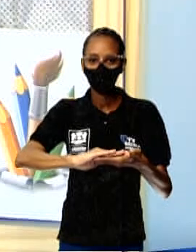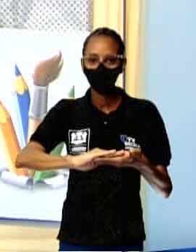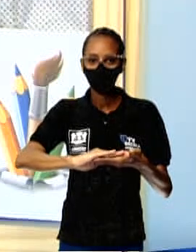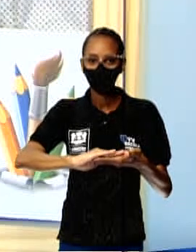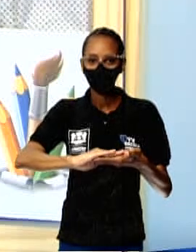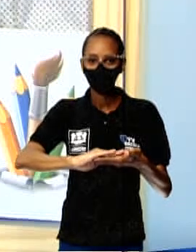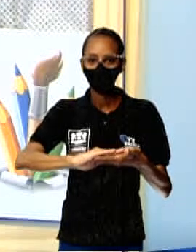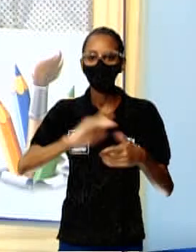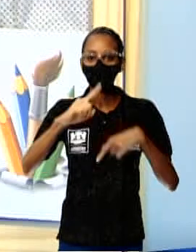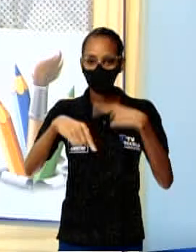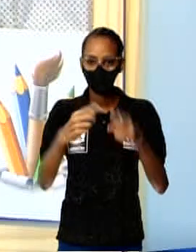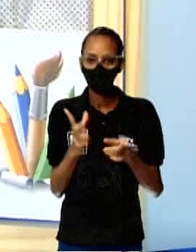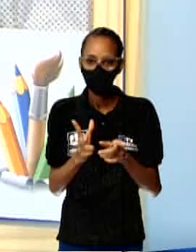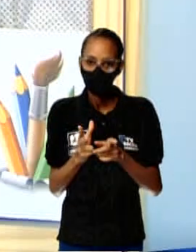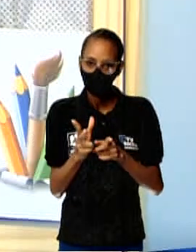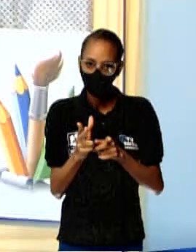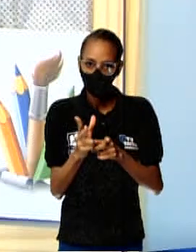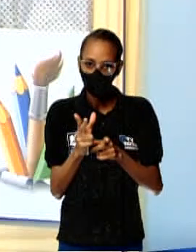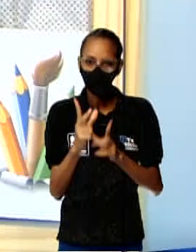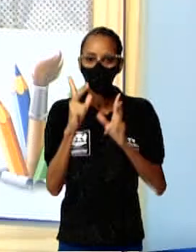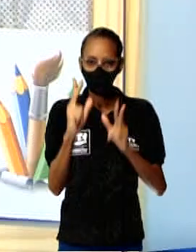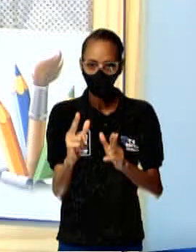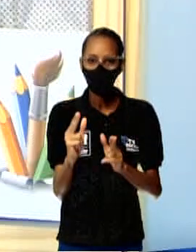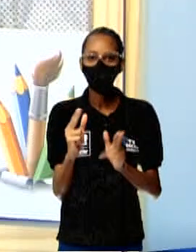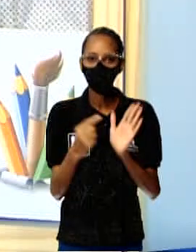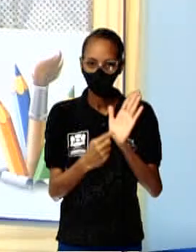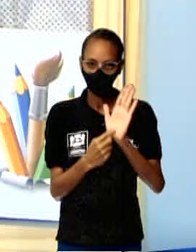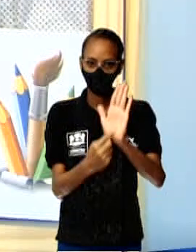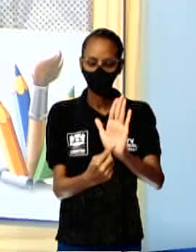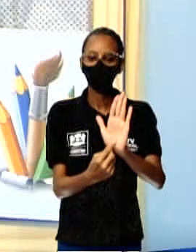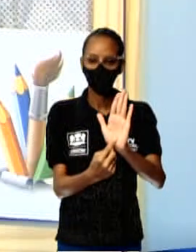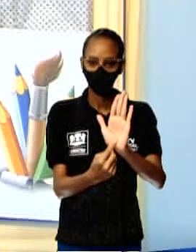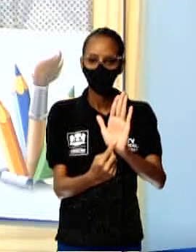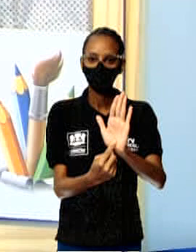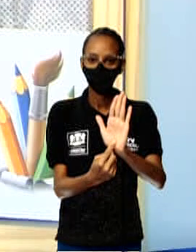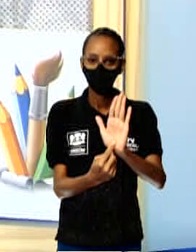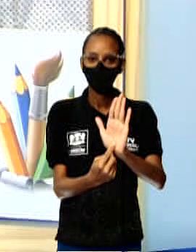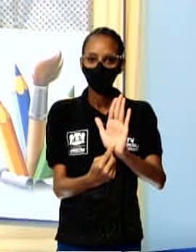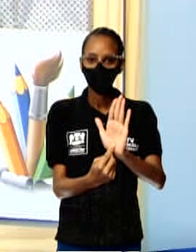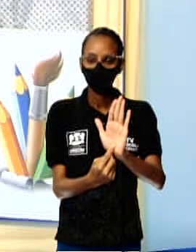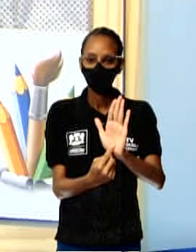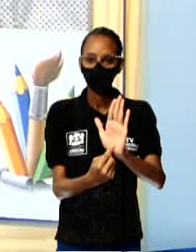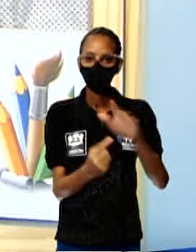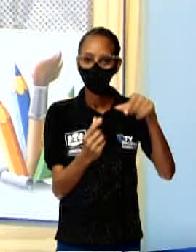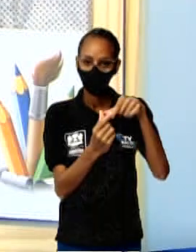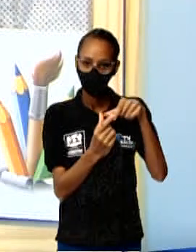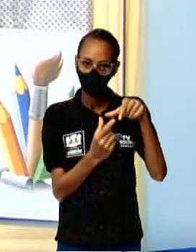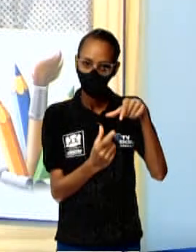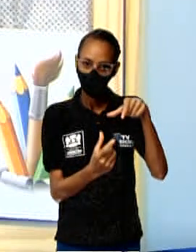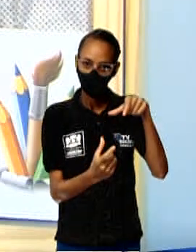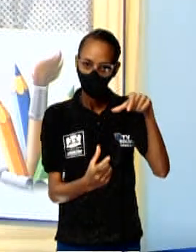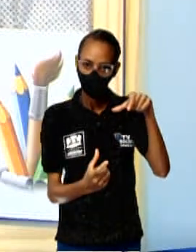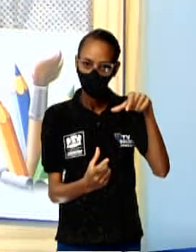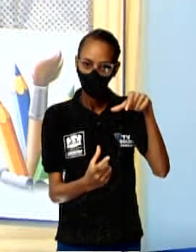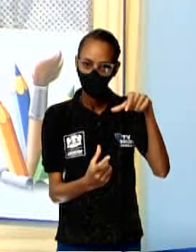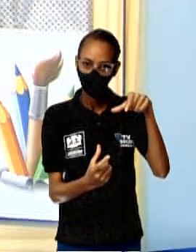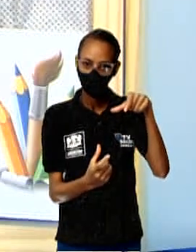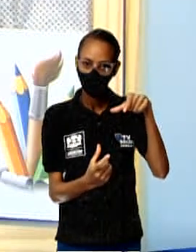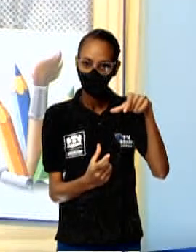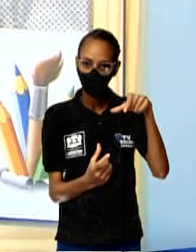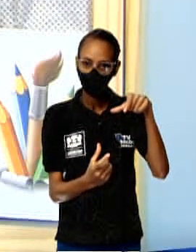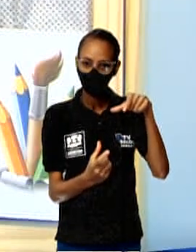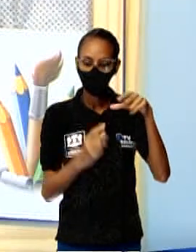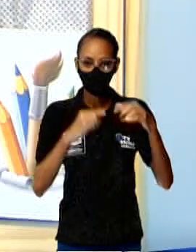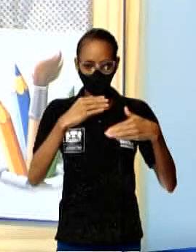pedacinho desse tamanho assim Olha tá vendo um pedacinho só esse pedacinho nós iremos envolver